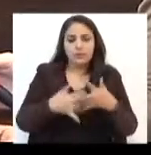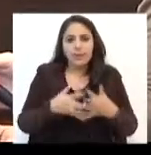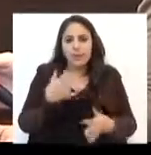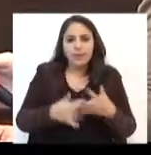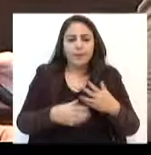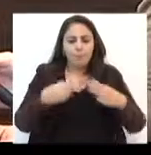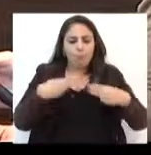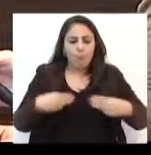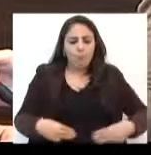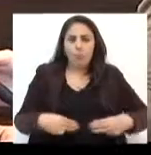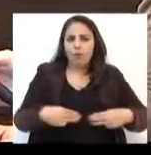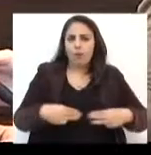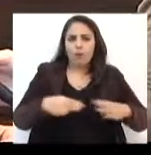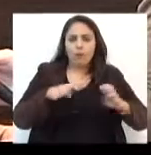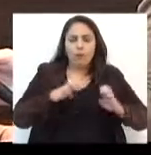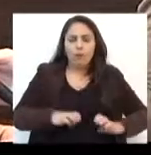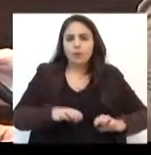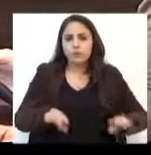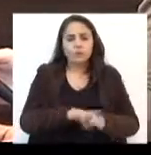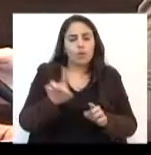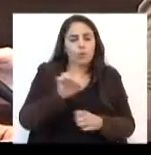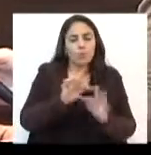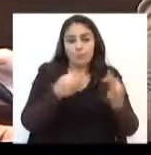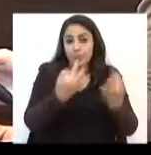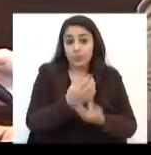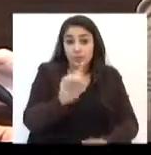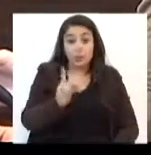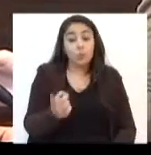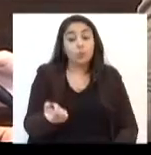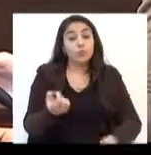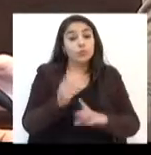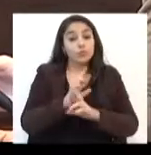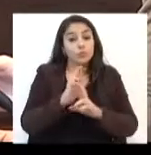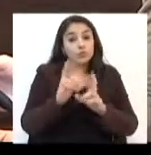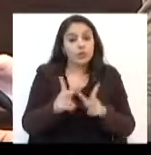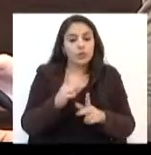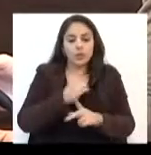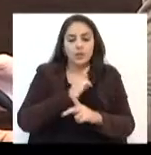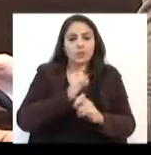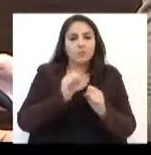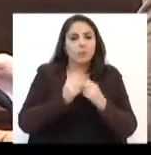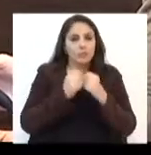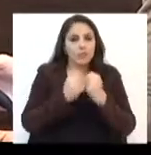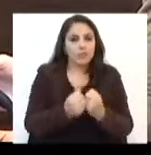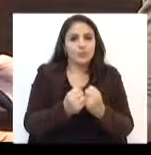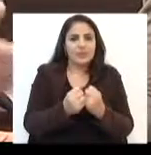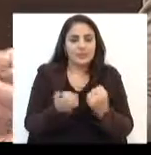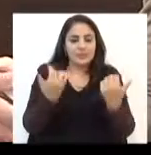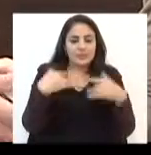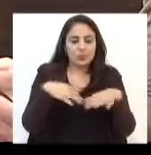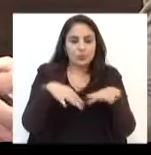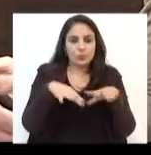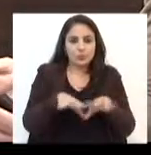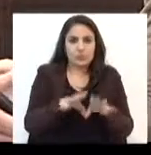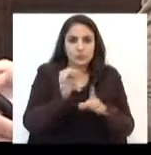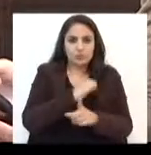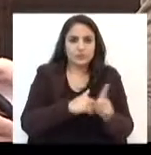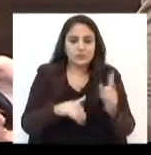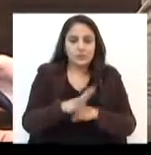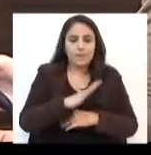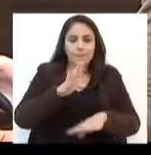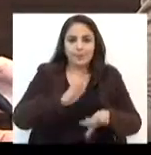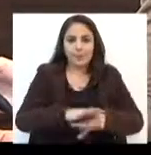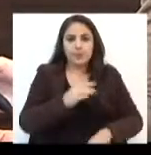prejuízo à moral, à dignidade, à família. Pelo contrário, ela tem um poder de inclusão social